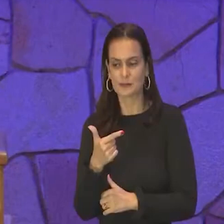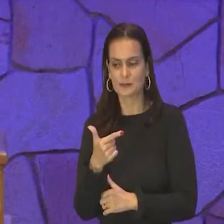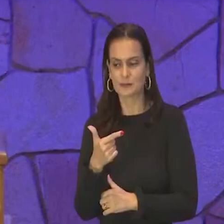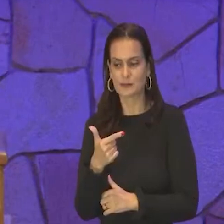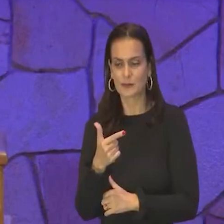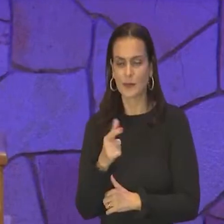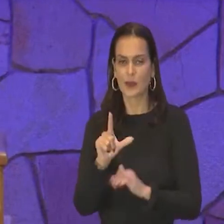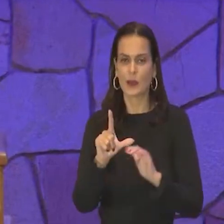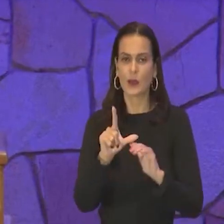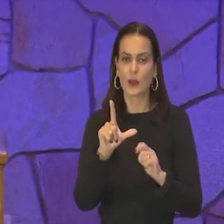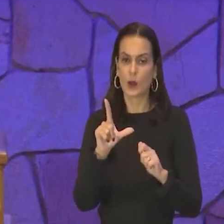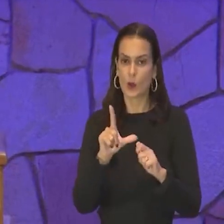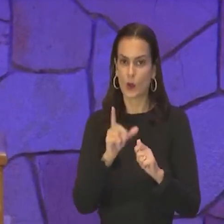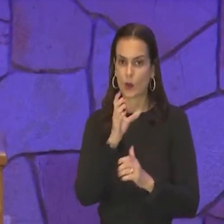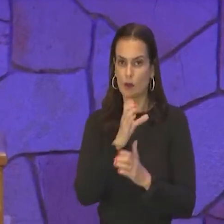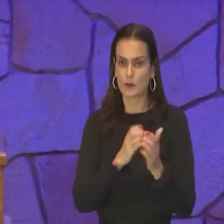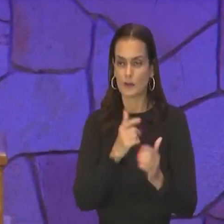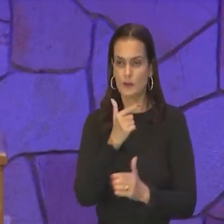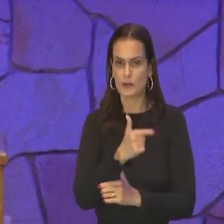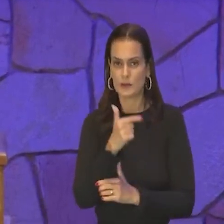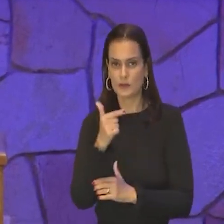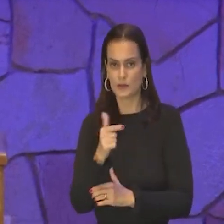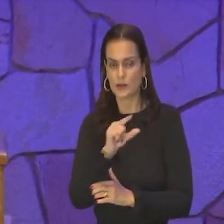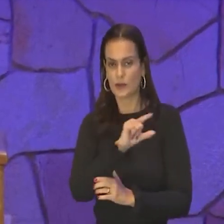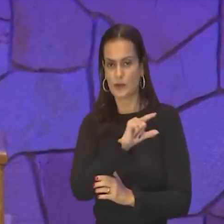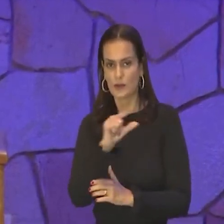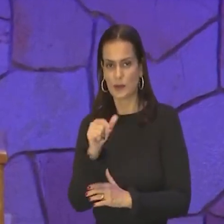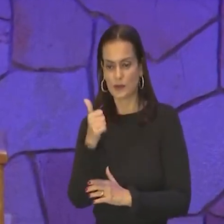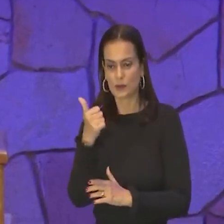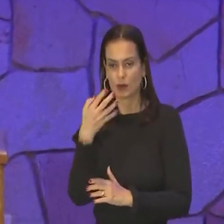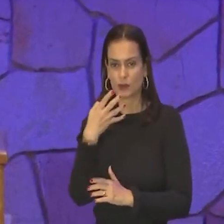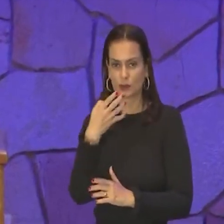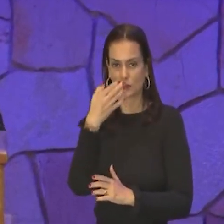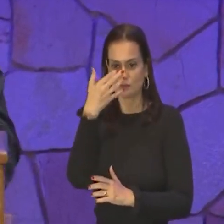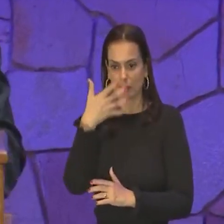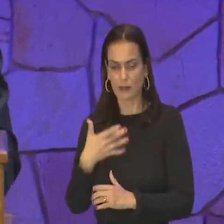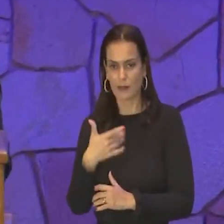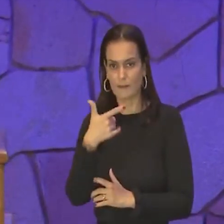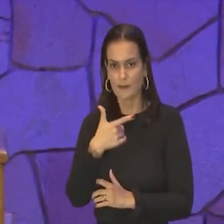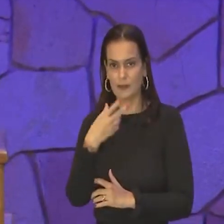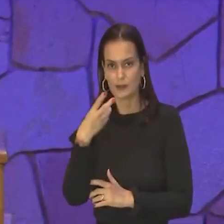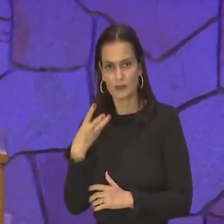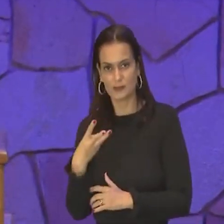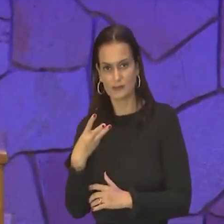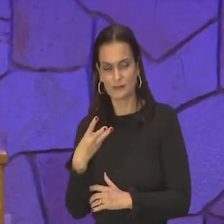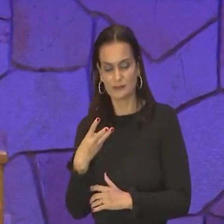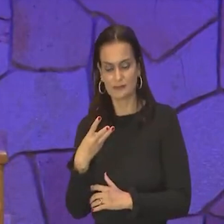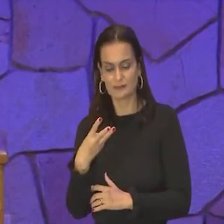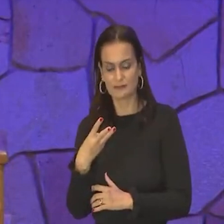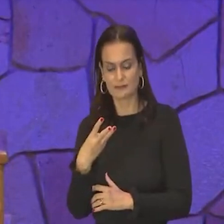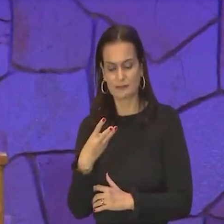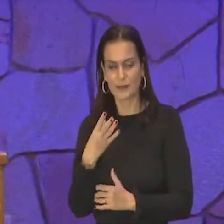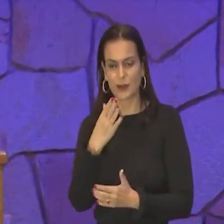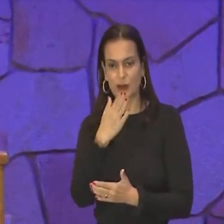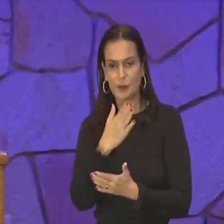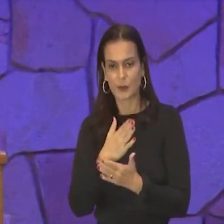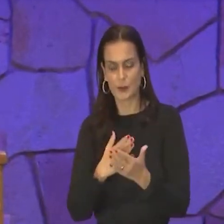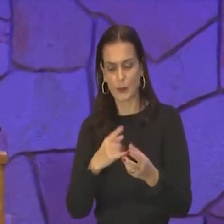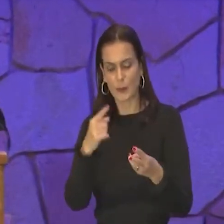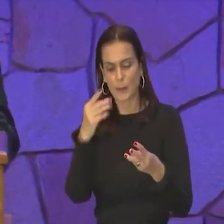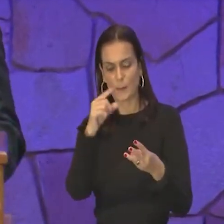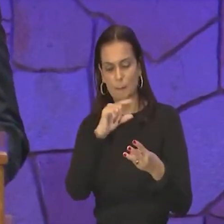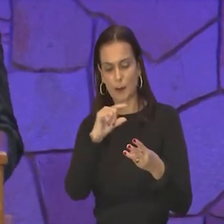Lucas, no capítulo de número 22, os versos de 14 a 23. Eu quero dividir a minha mensagem em 3